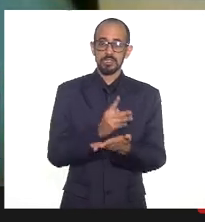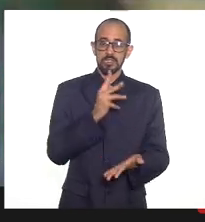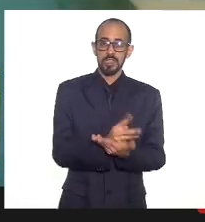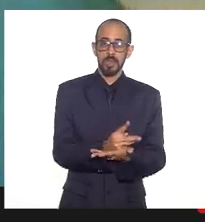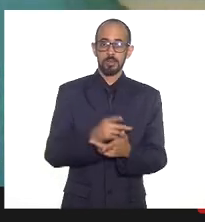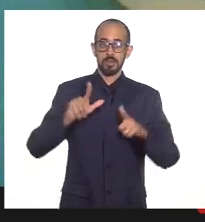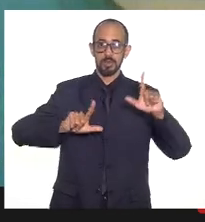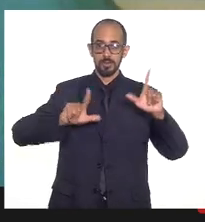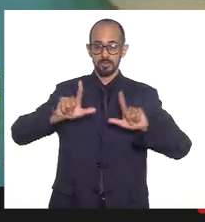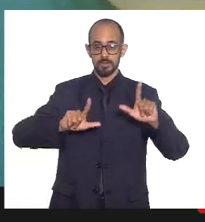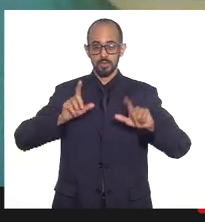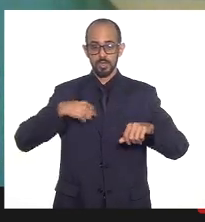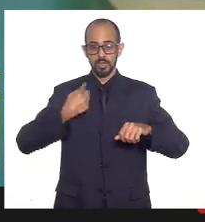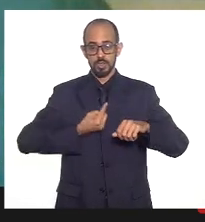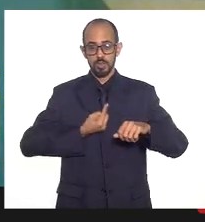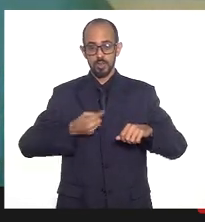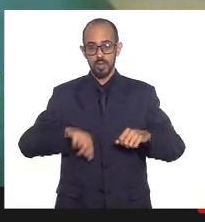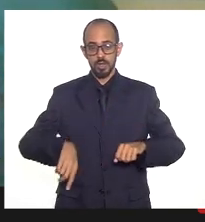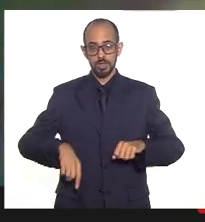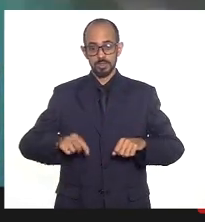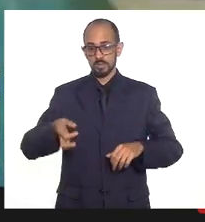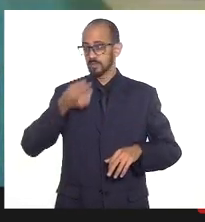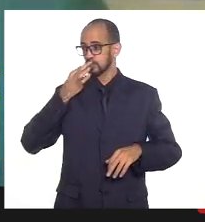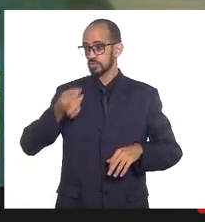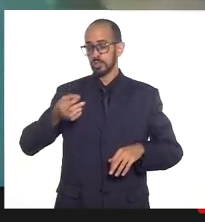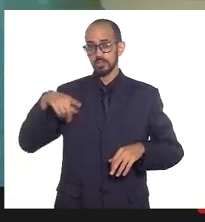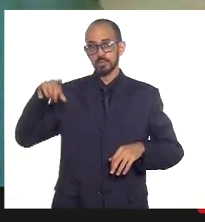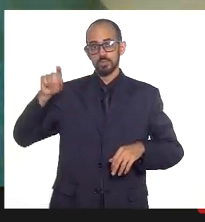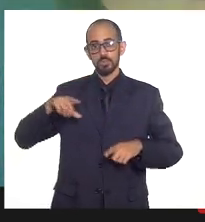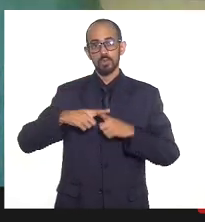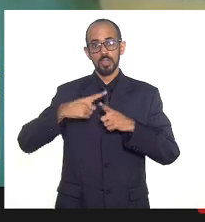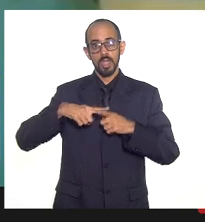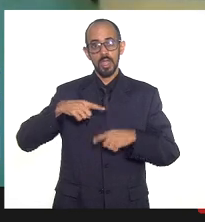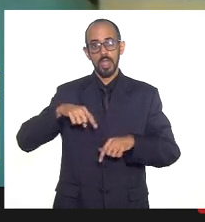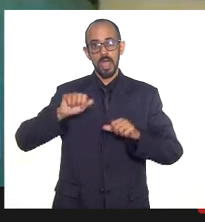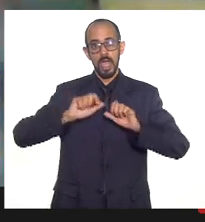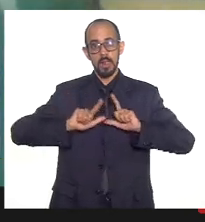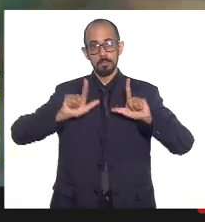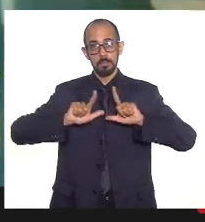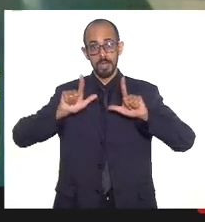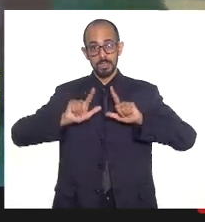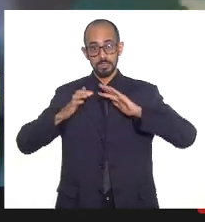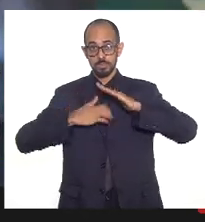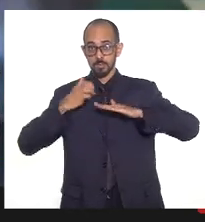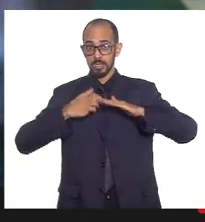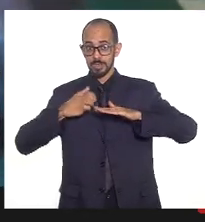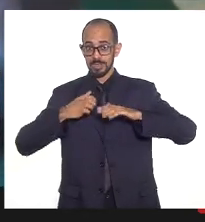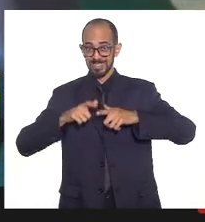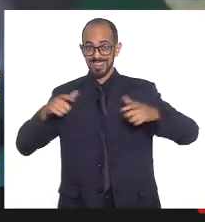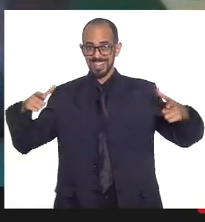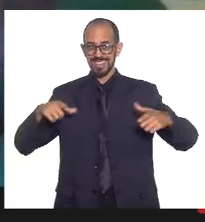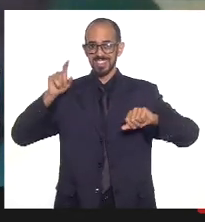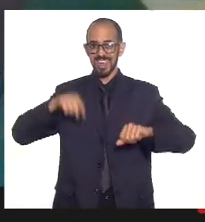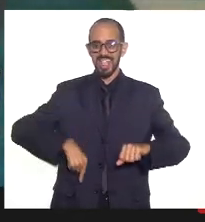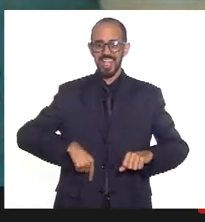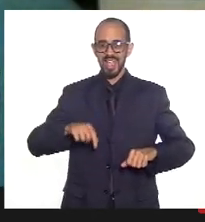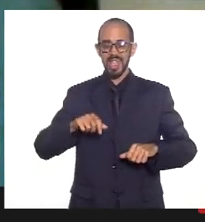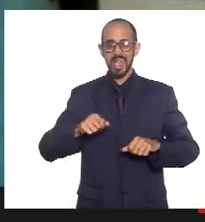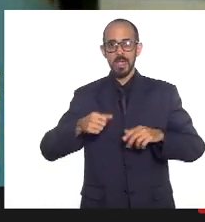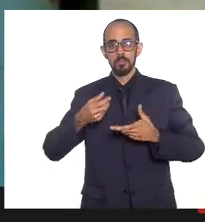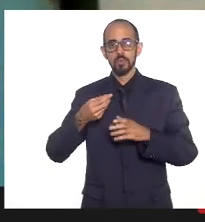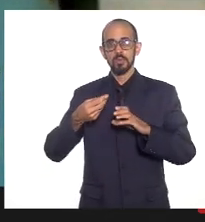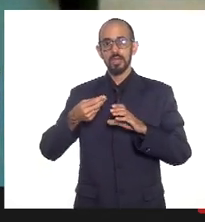obviamente, éramos críticos da grande imprensa, primeiro por ela ser capitalista, grande monopolista, e depois por ser contra a área popular e o